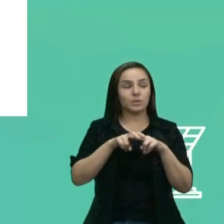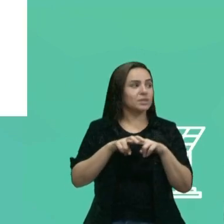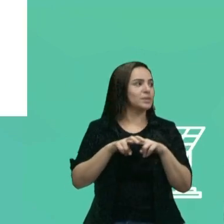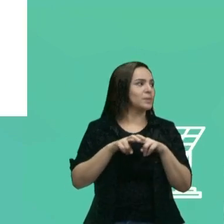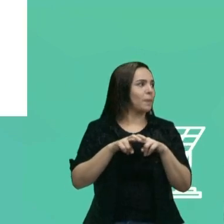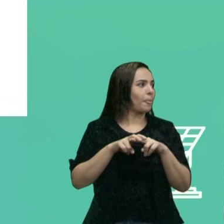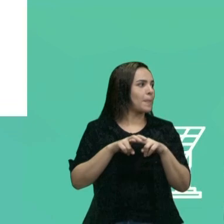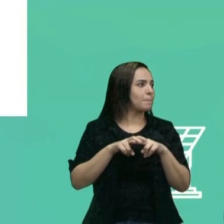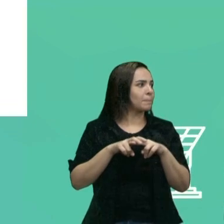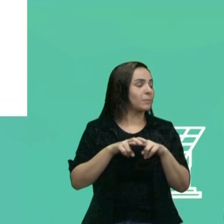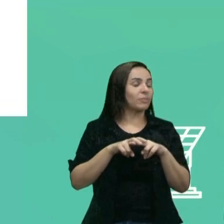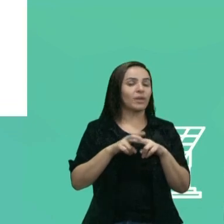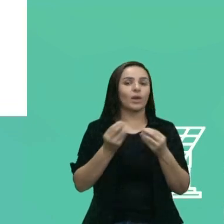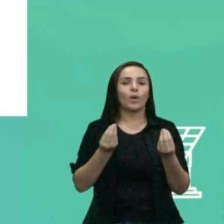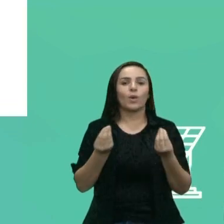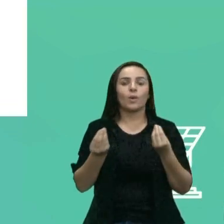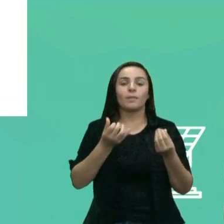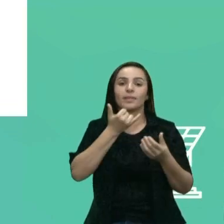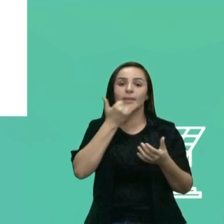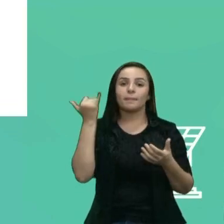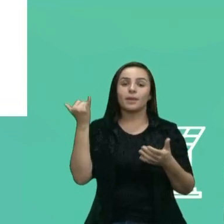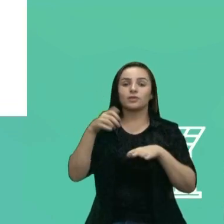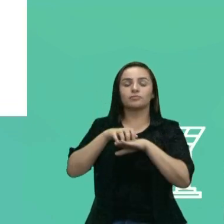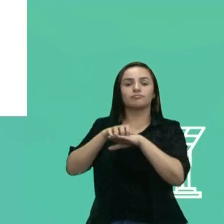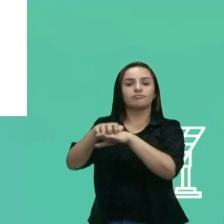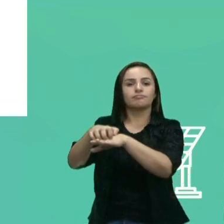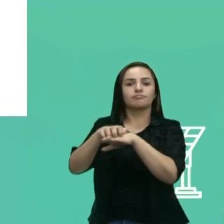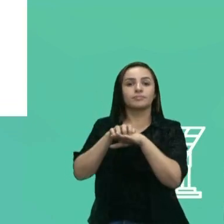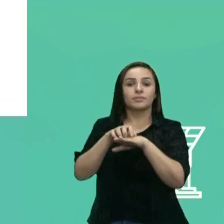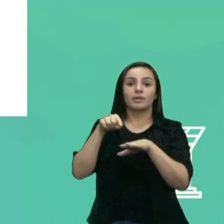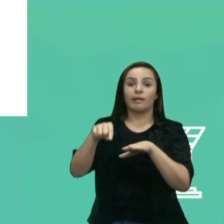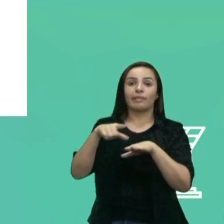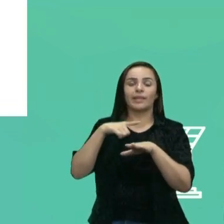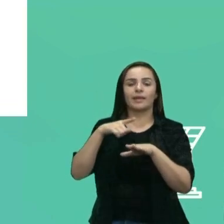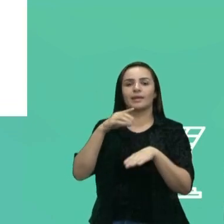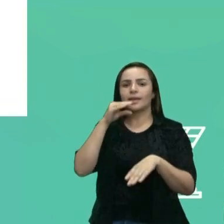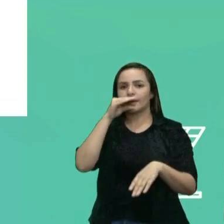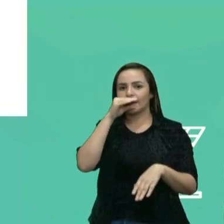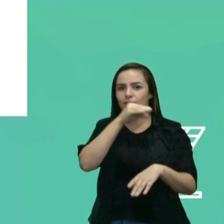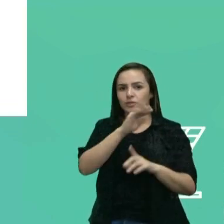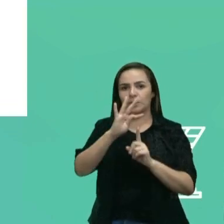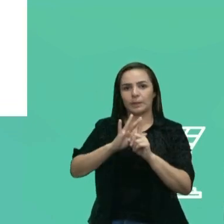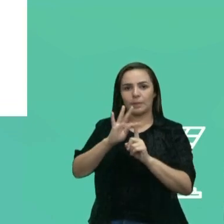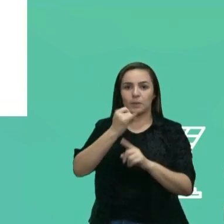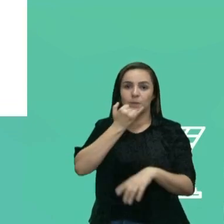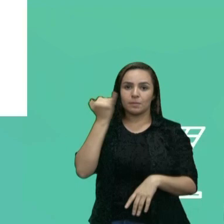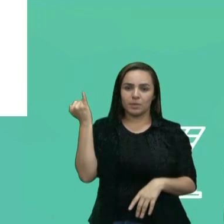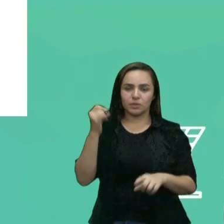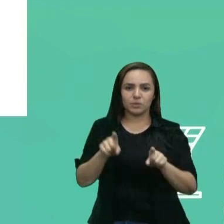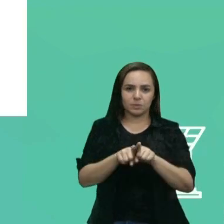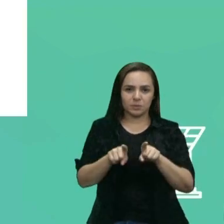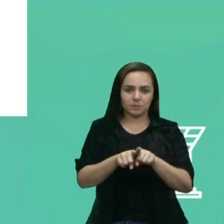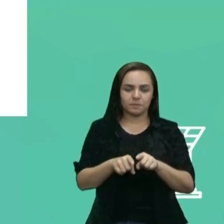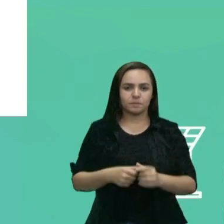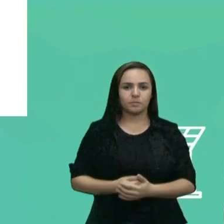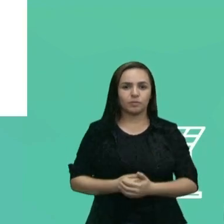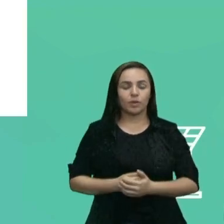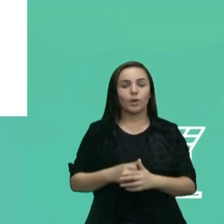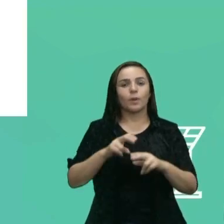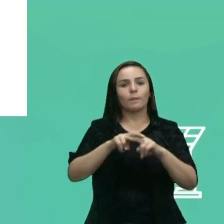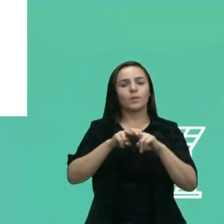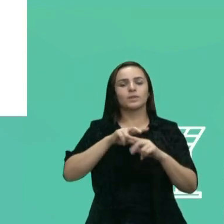também a condições adequadas de transferência do calor gerado por essa reação. E é por isso que o